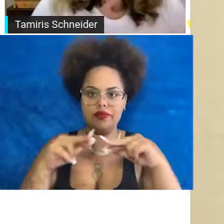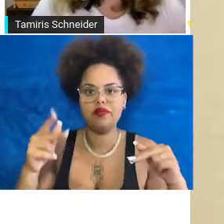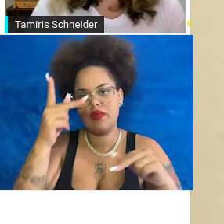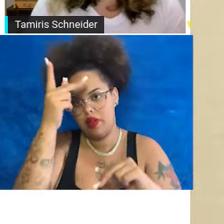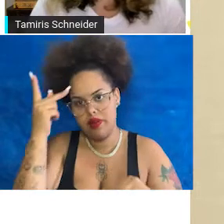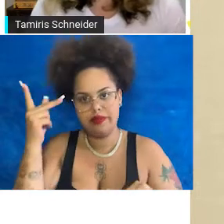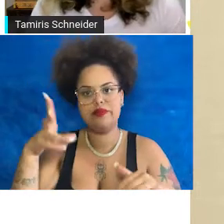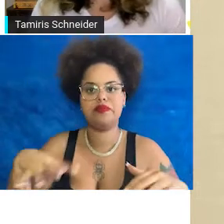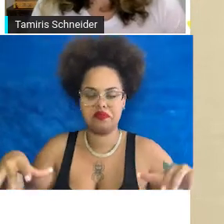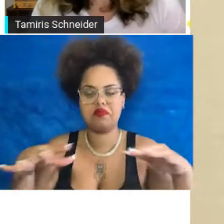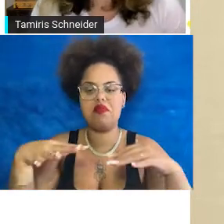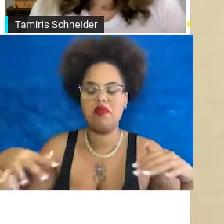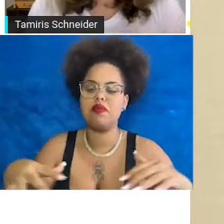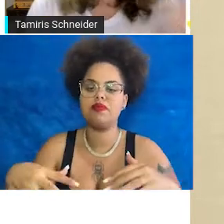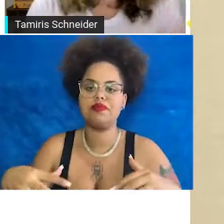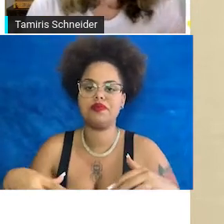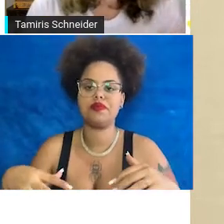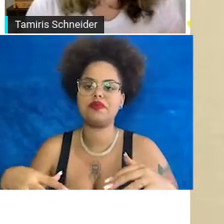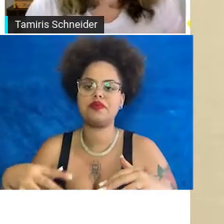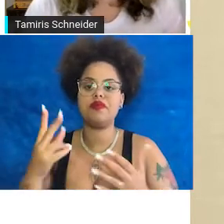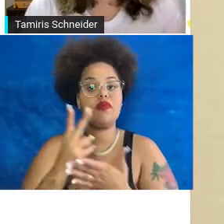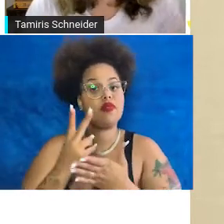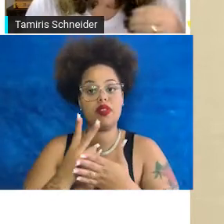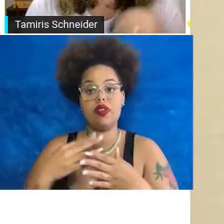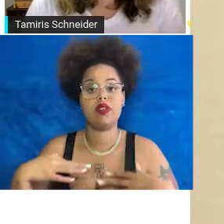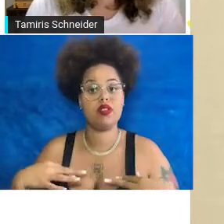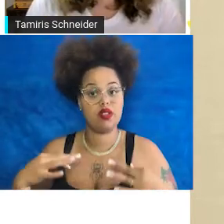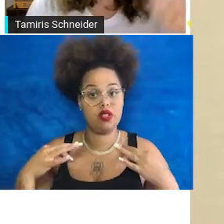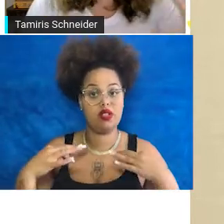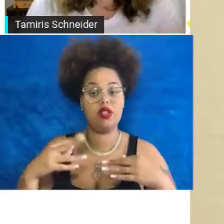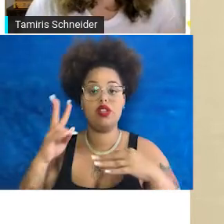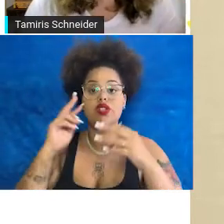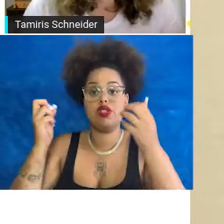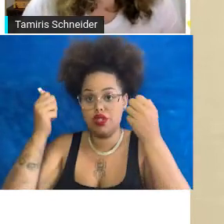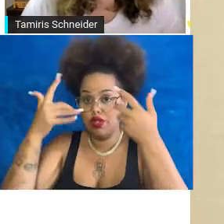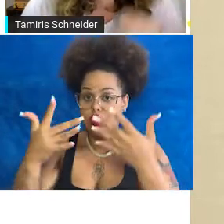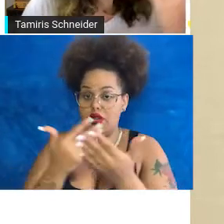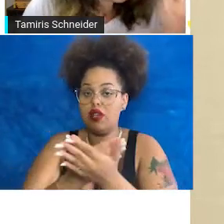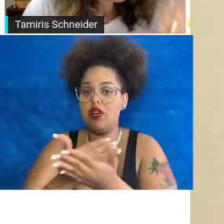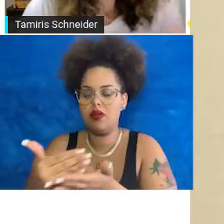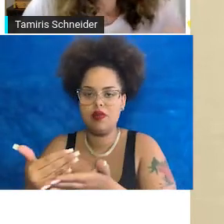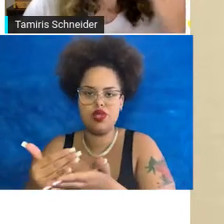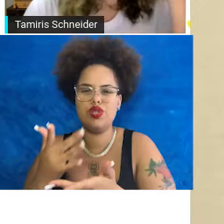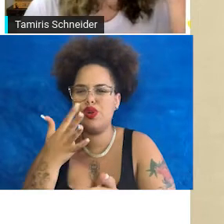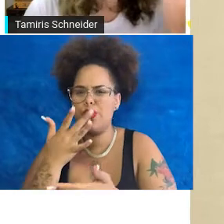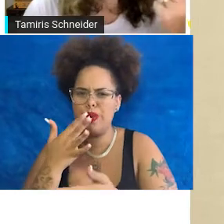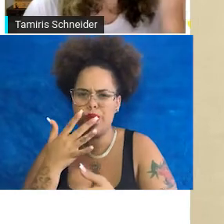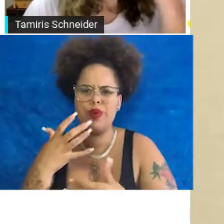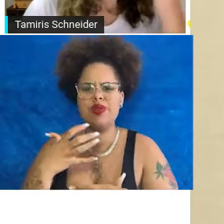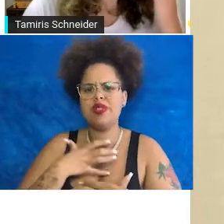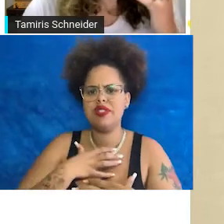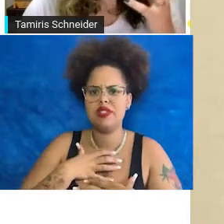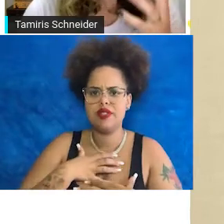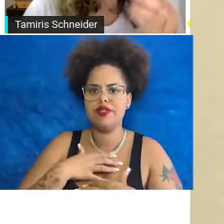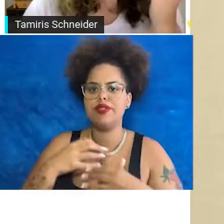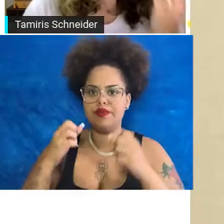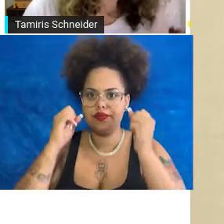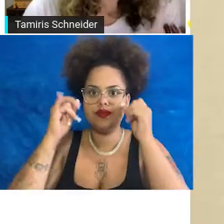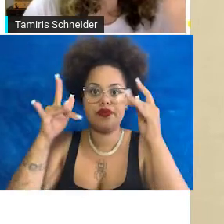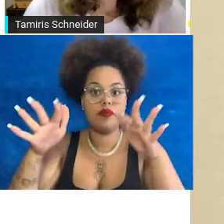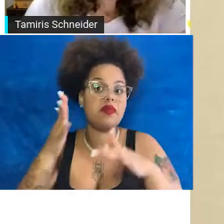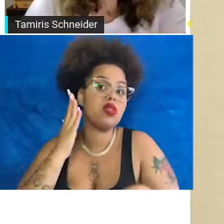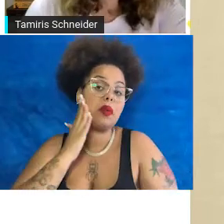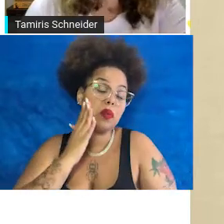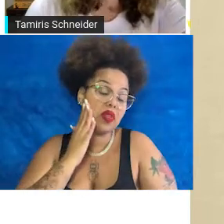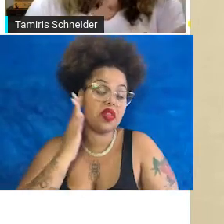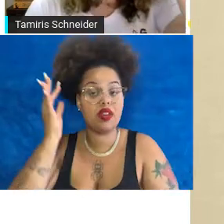nessa área. E é o mesmo que figurinista, conta histórias a partir de cores, de sensações que ali transmitidas na